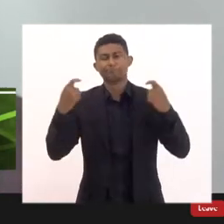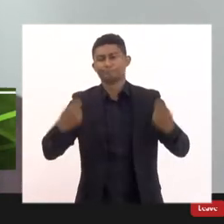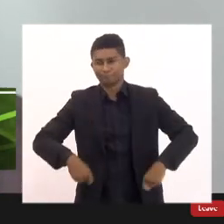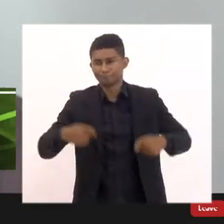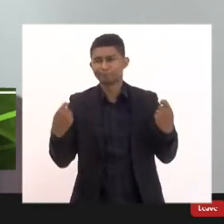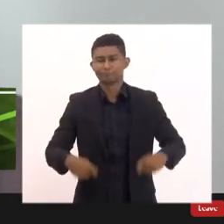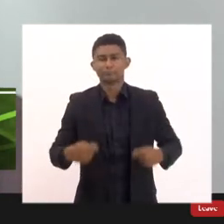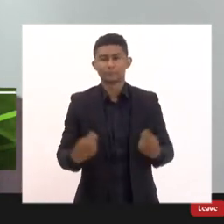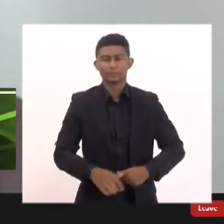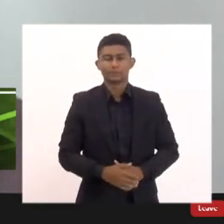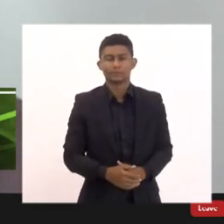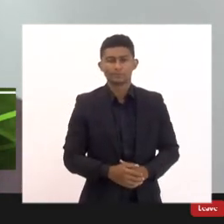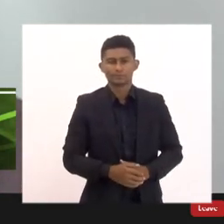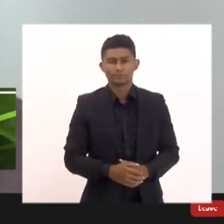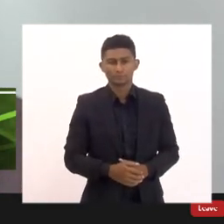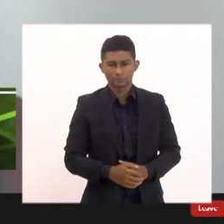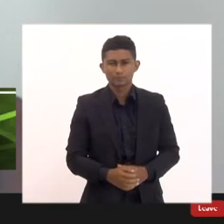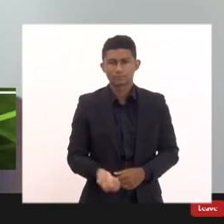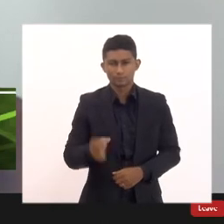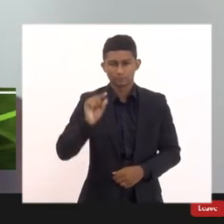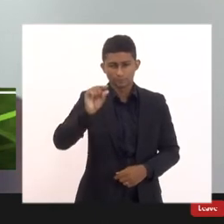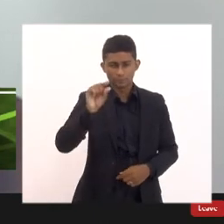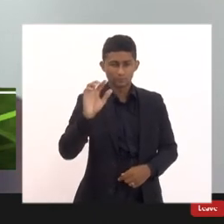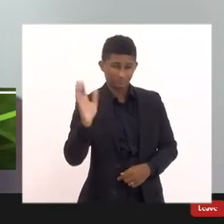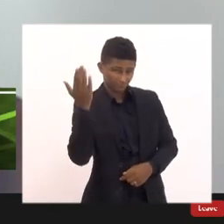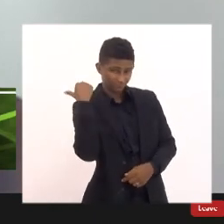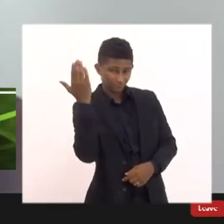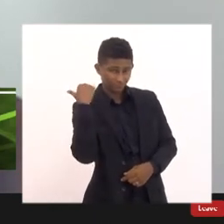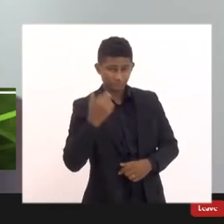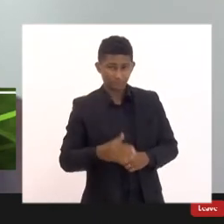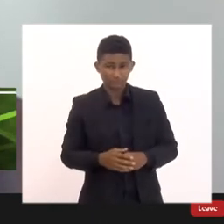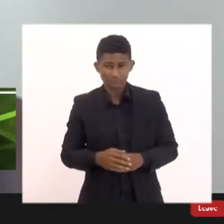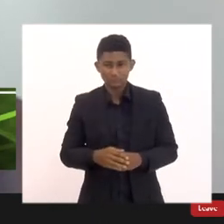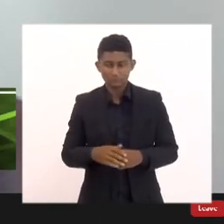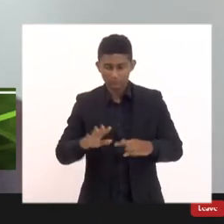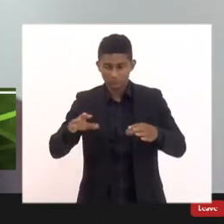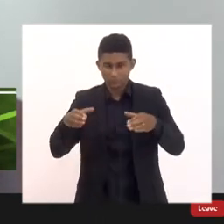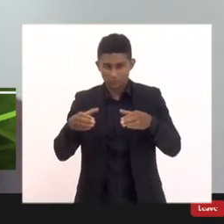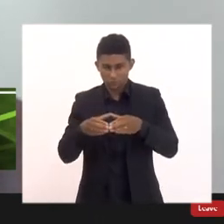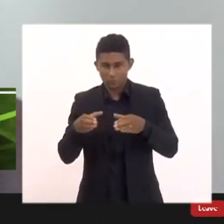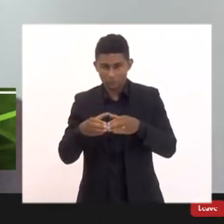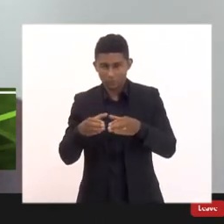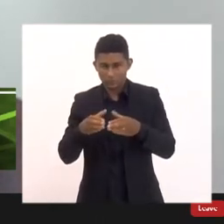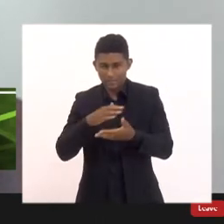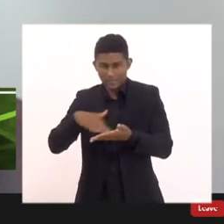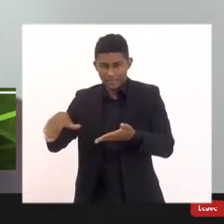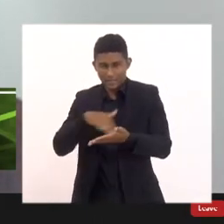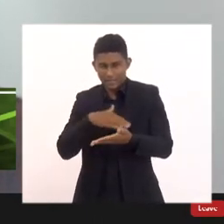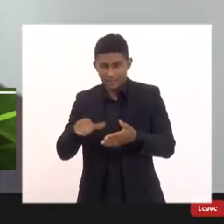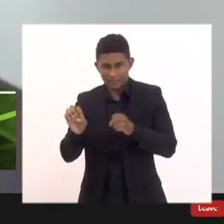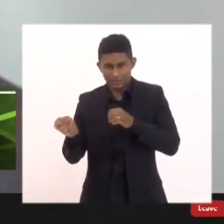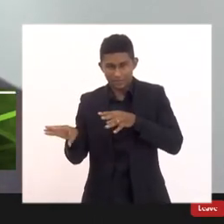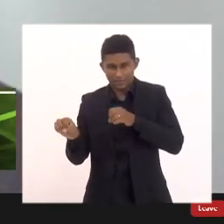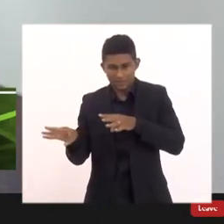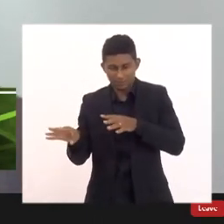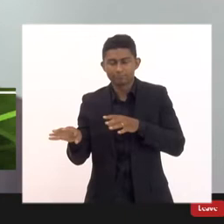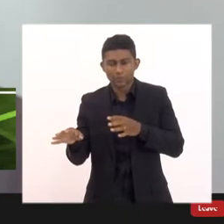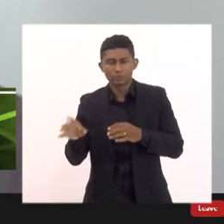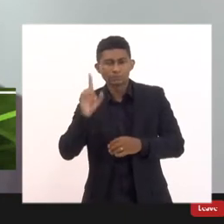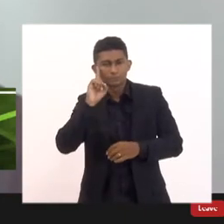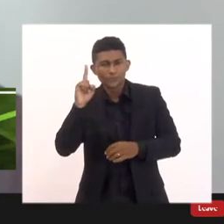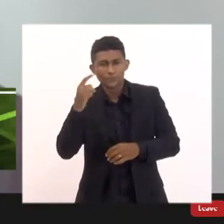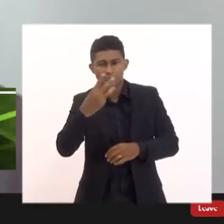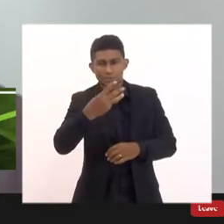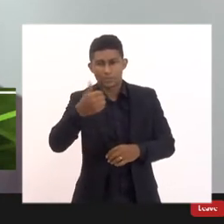comportamentos acontecesse. E, recentemente, a SEDUC, né, em 31 de janeiro, revogou esse canal